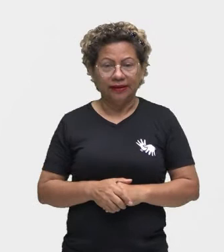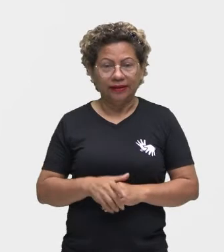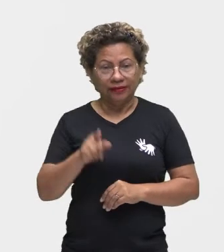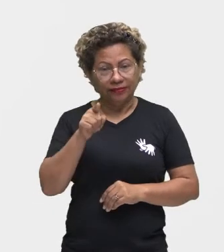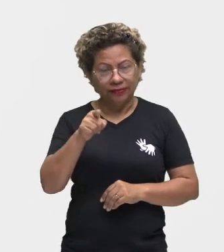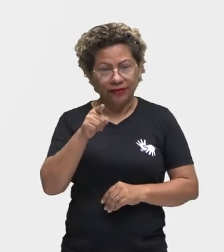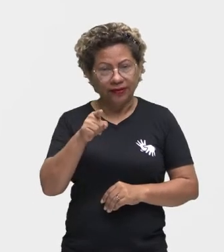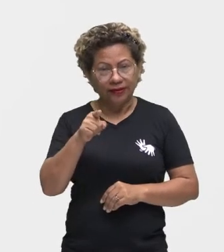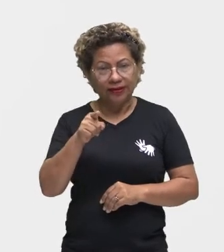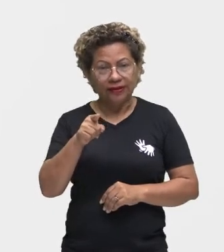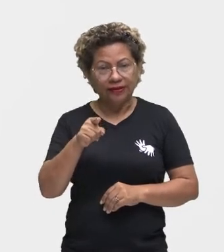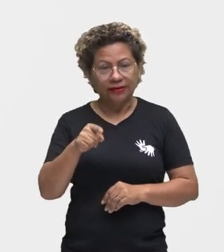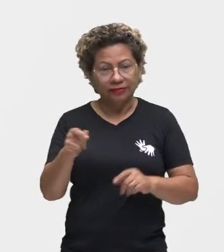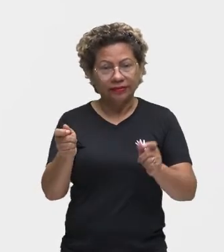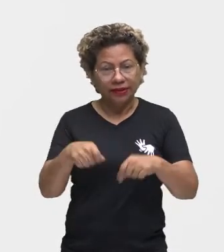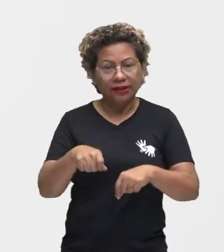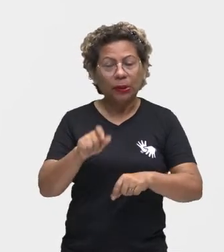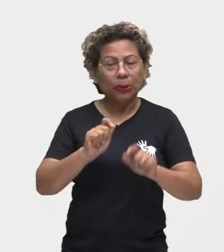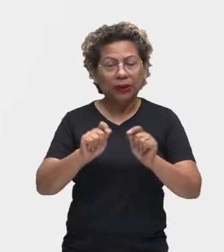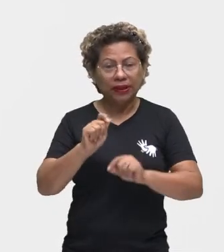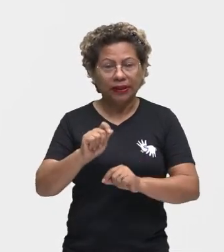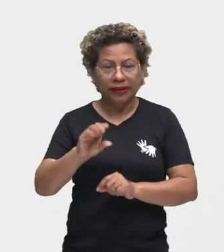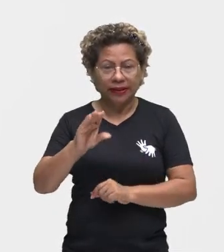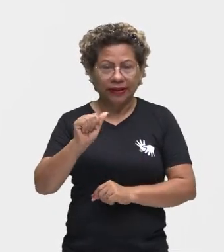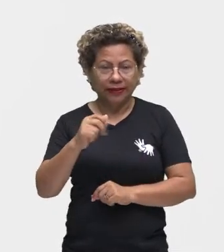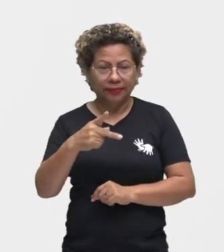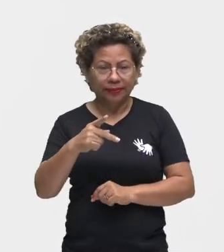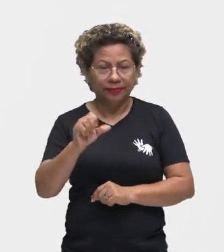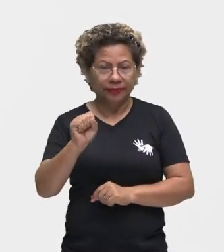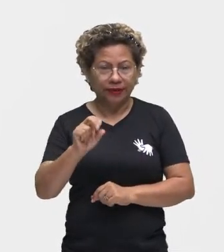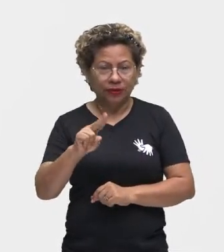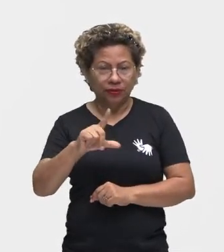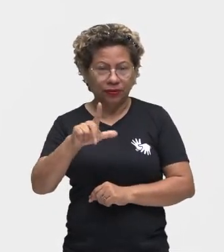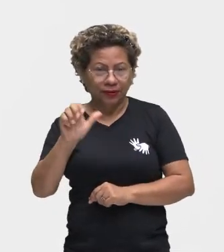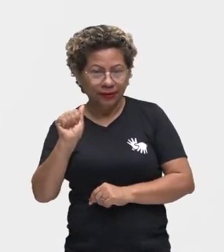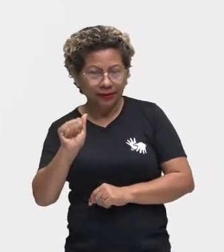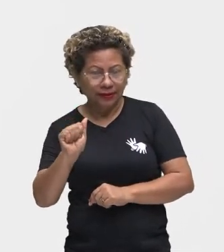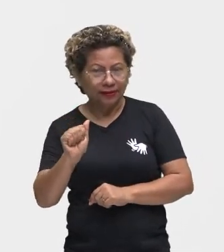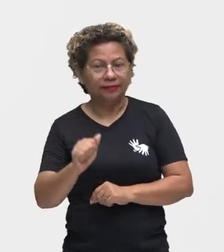respondem, compartilhem a resposta lá no chat e já já a gente está de volta.